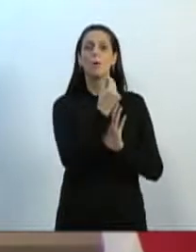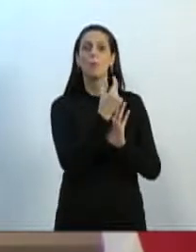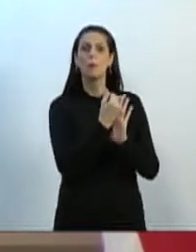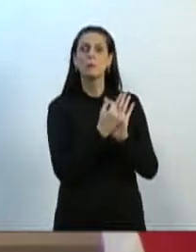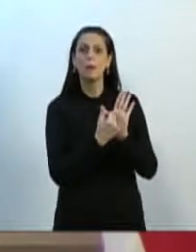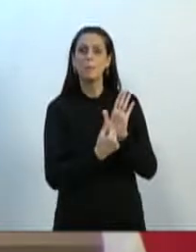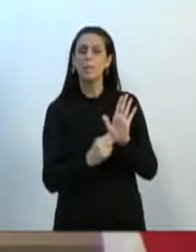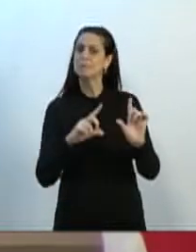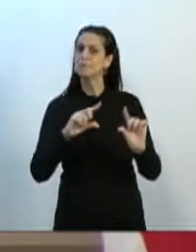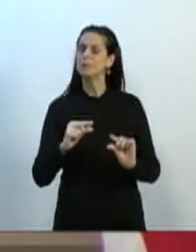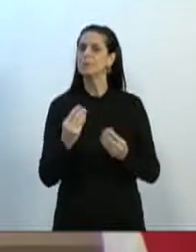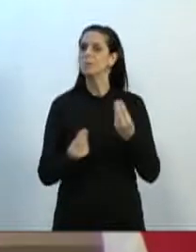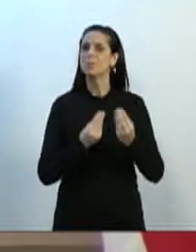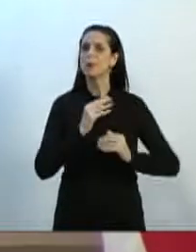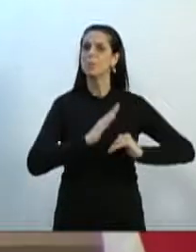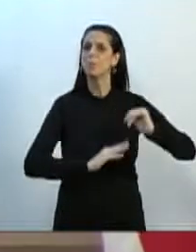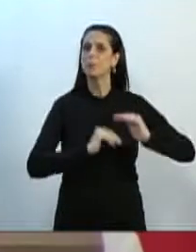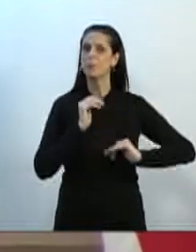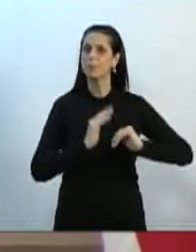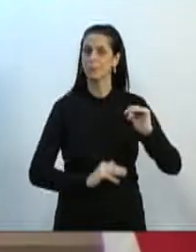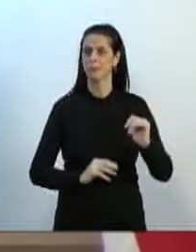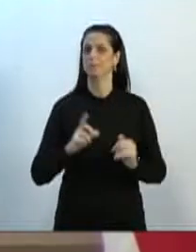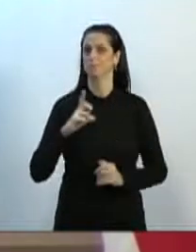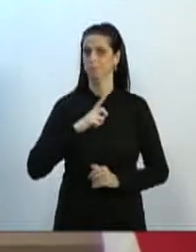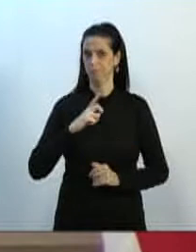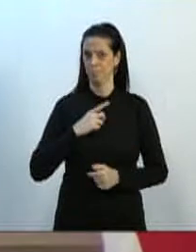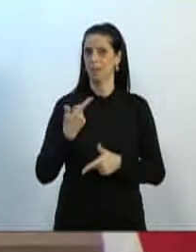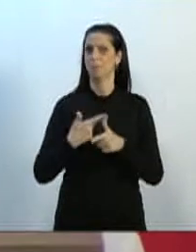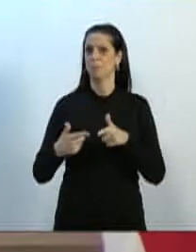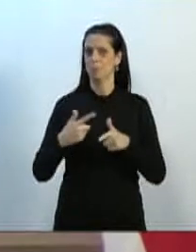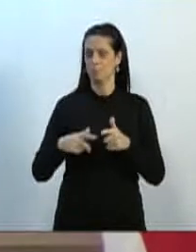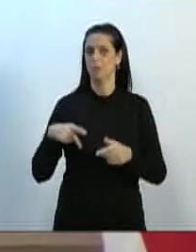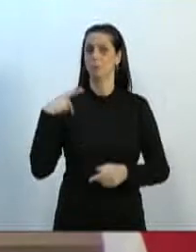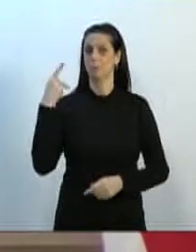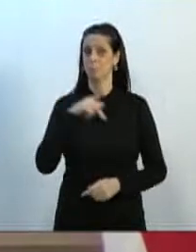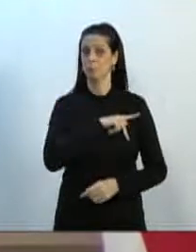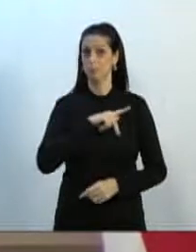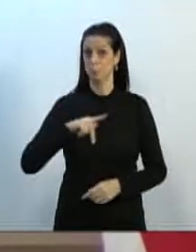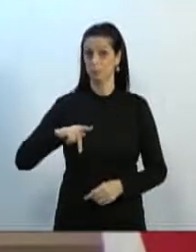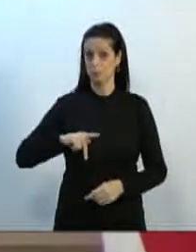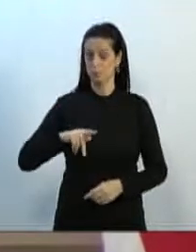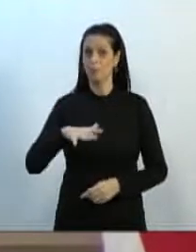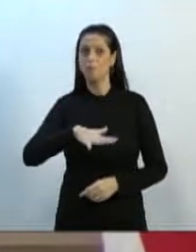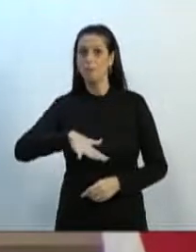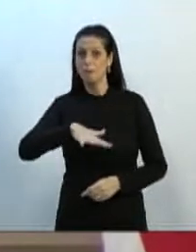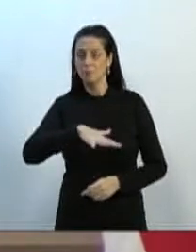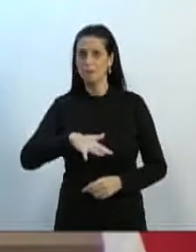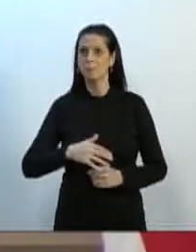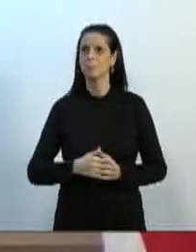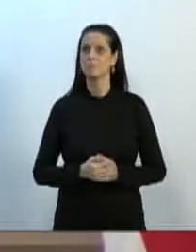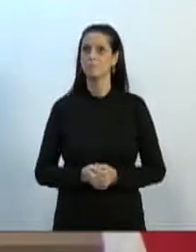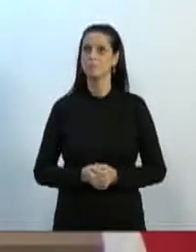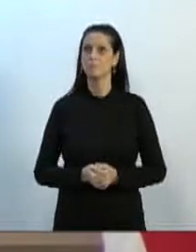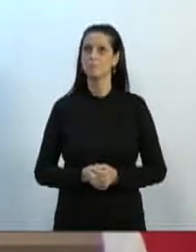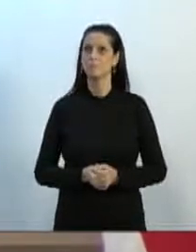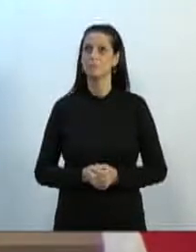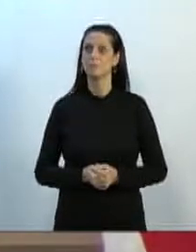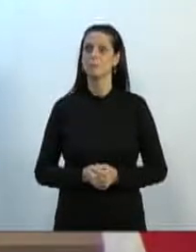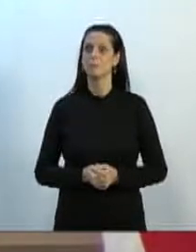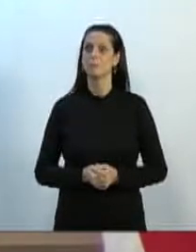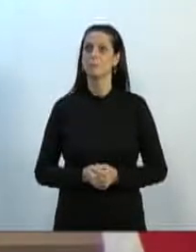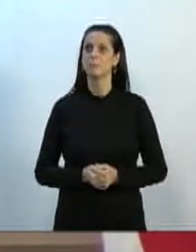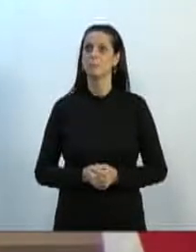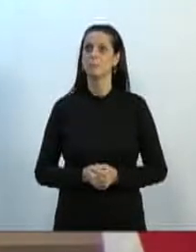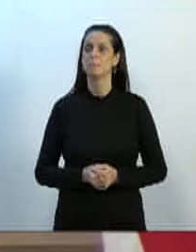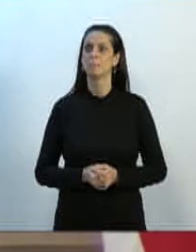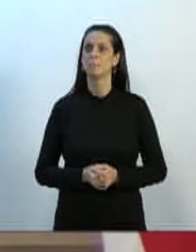Na prática, há um desmonte das políticas públicas da área com orçamento já ineficiente e não